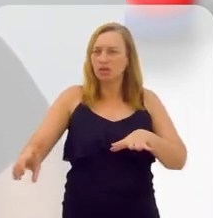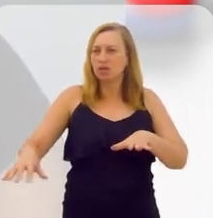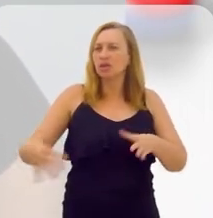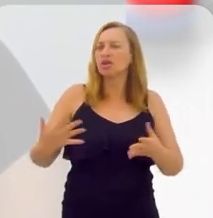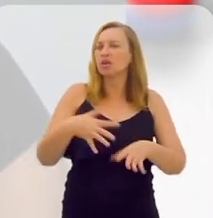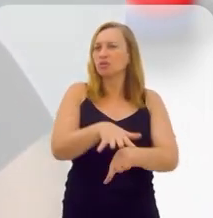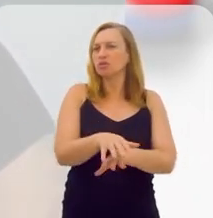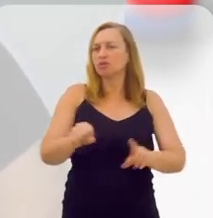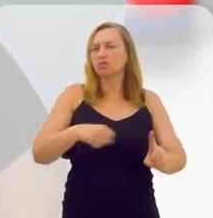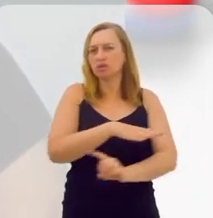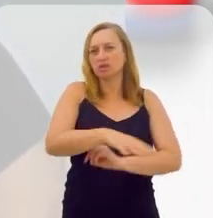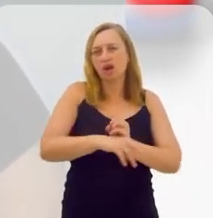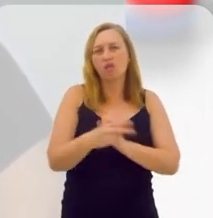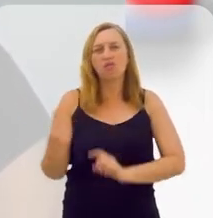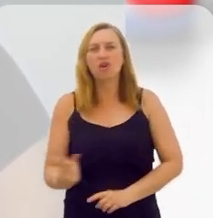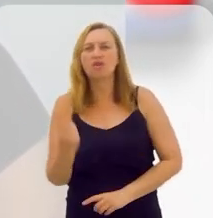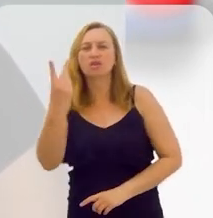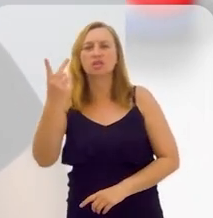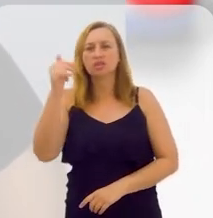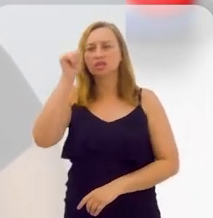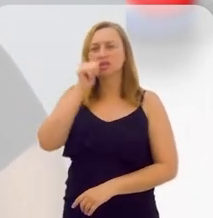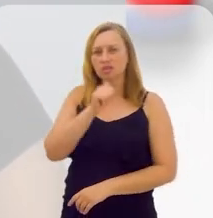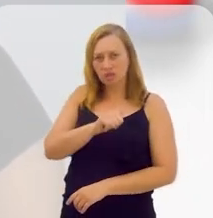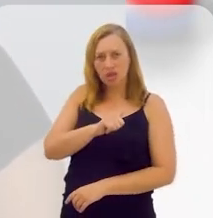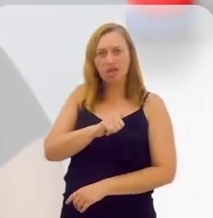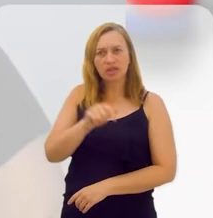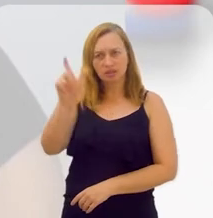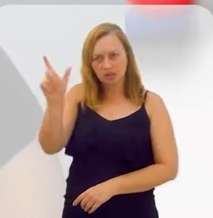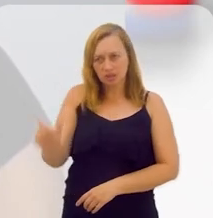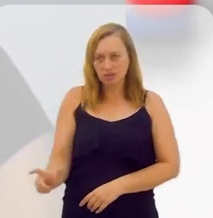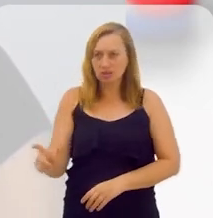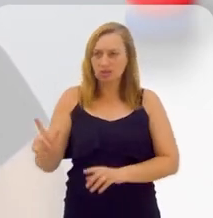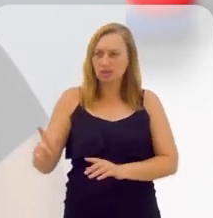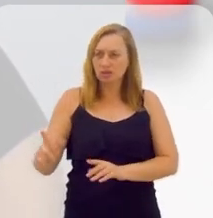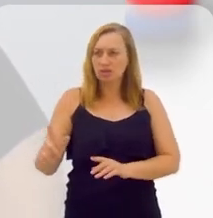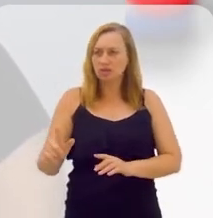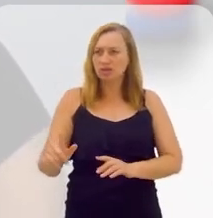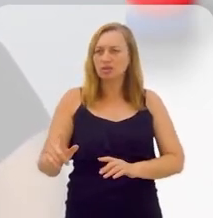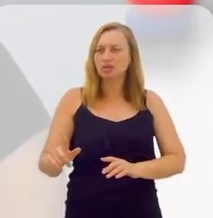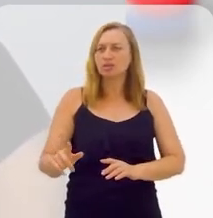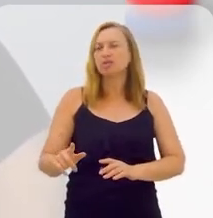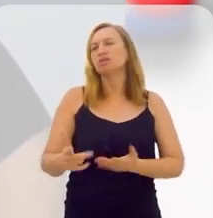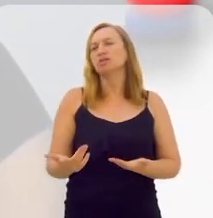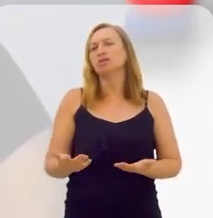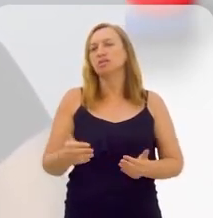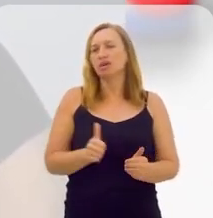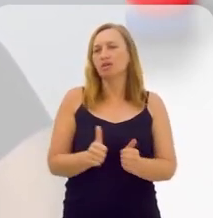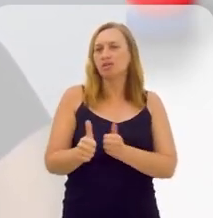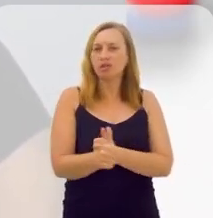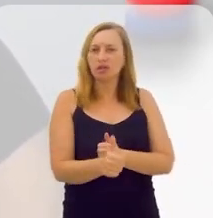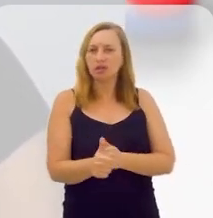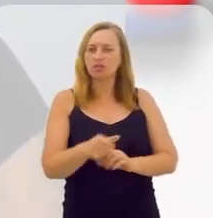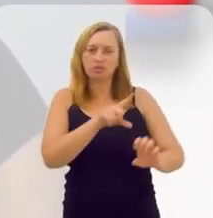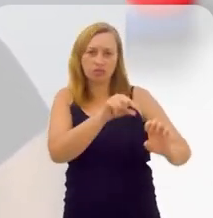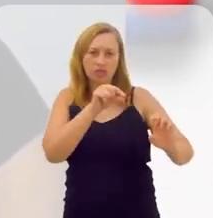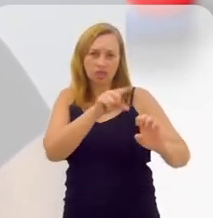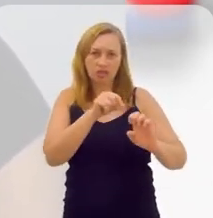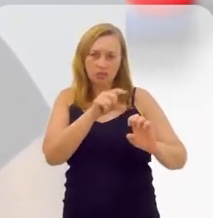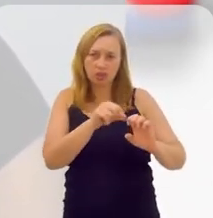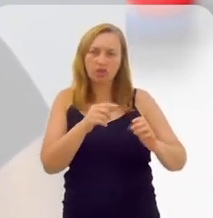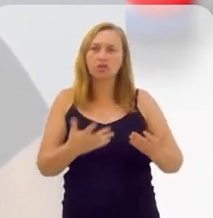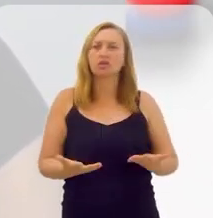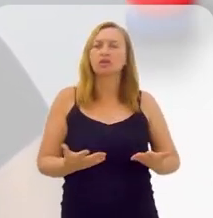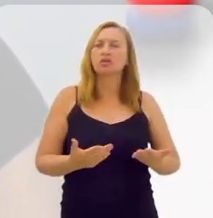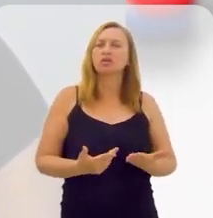social, valorização dessas mulheres, né, que estão à frente dos seus empreendimentos.